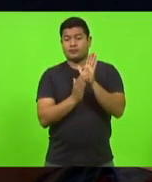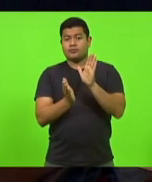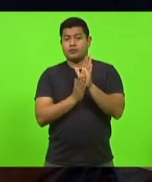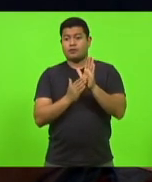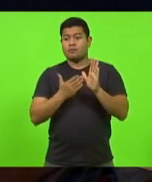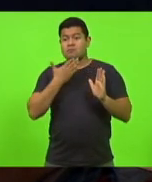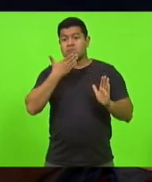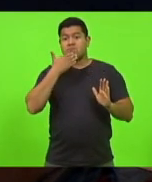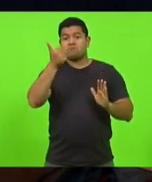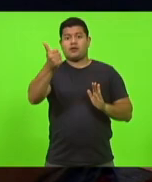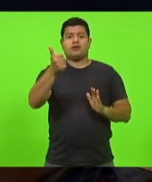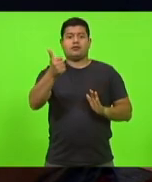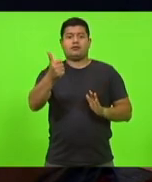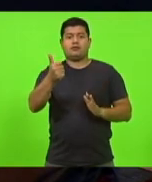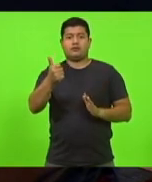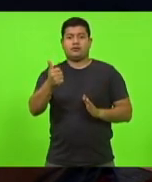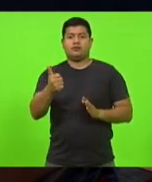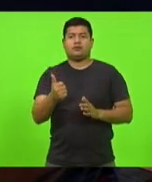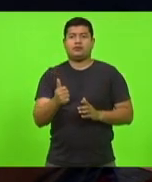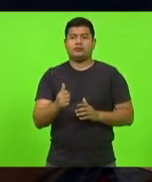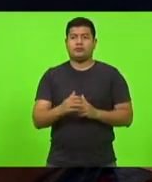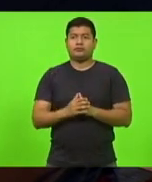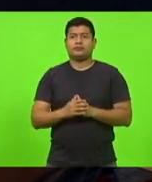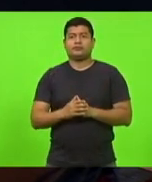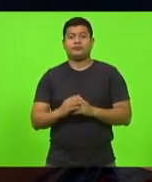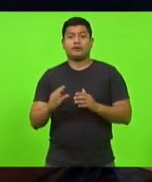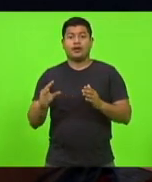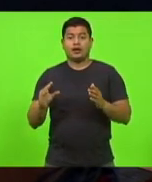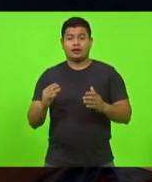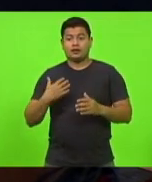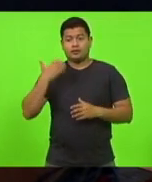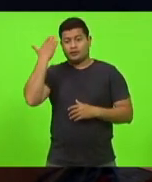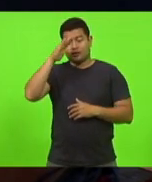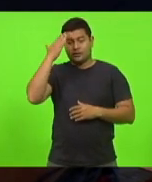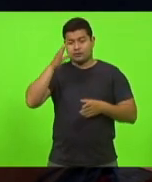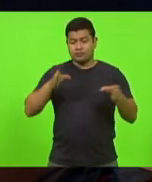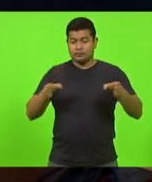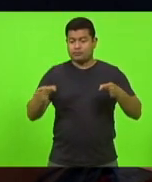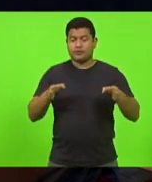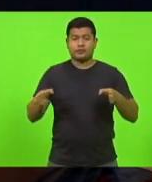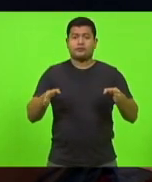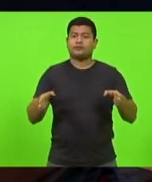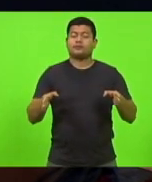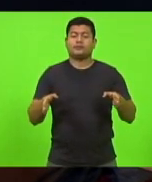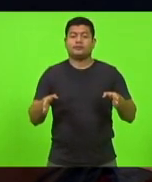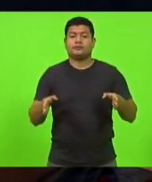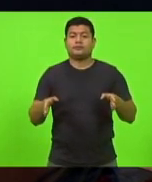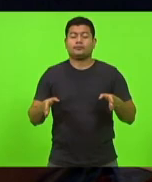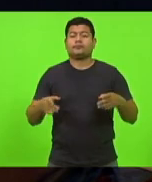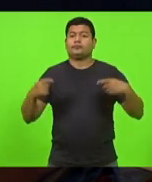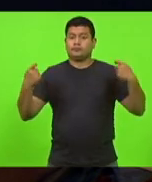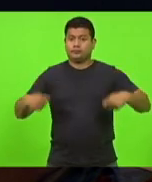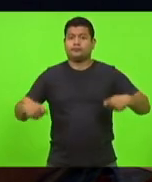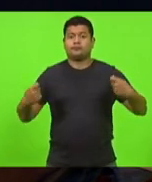possível dentro do quadro atual. E é necessário